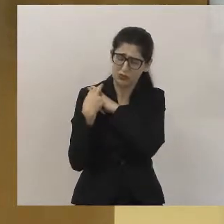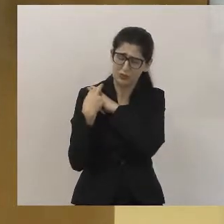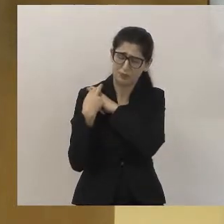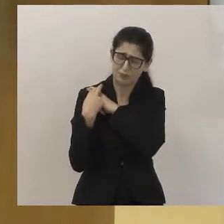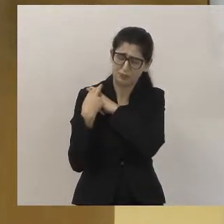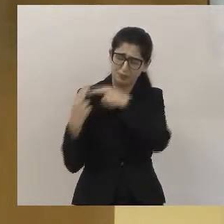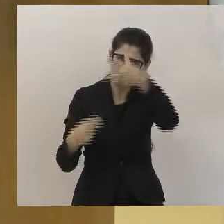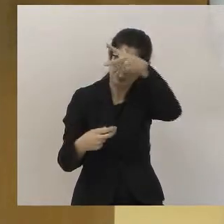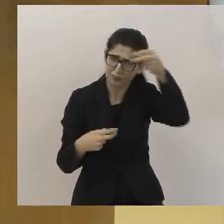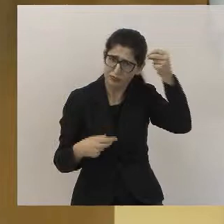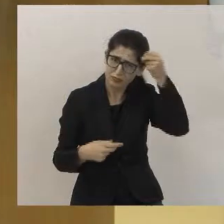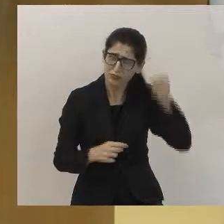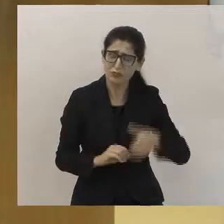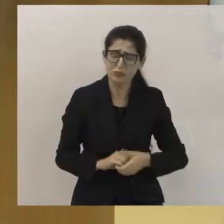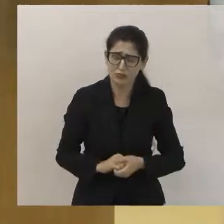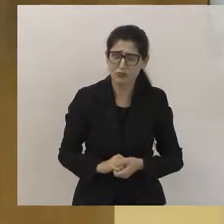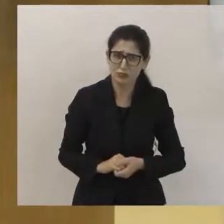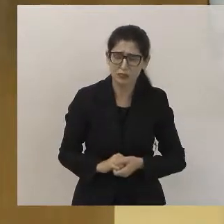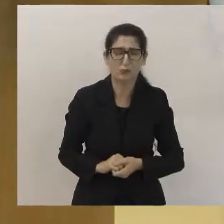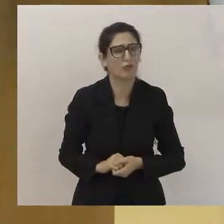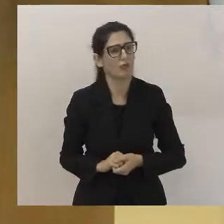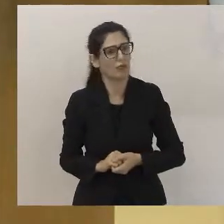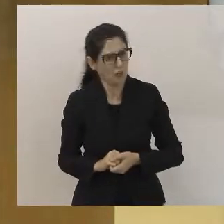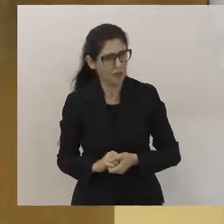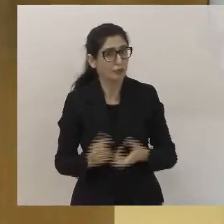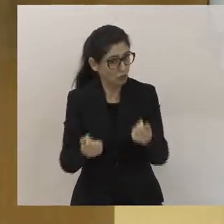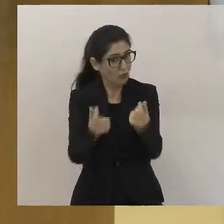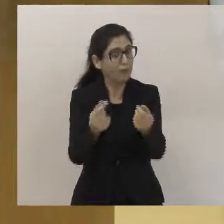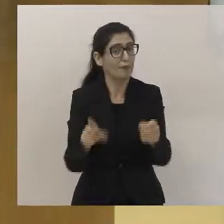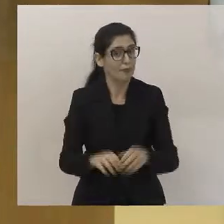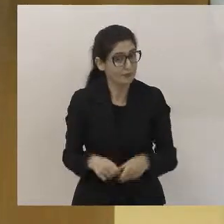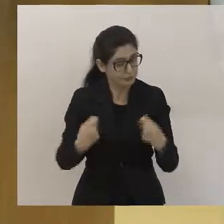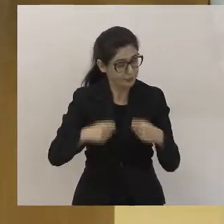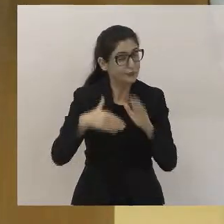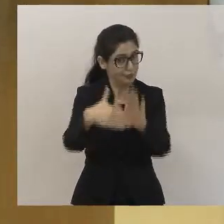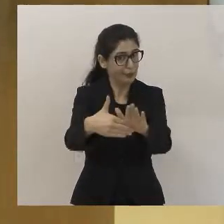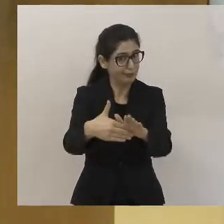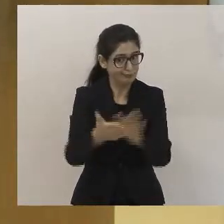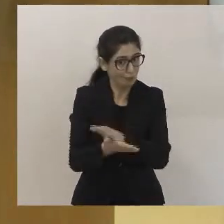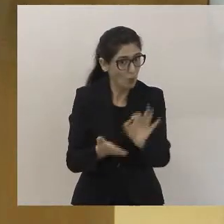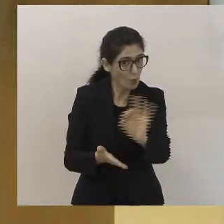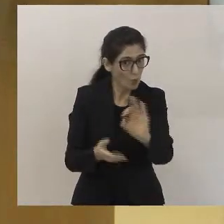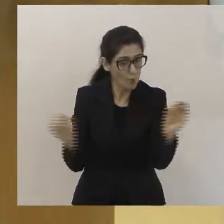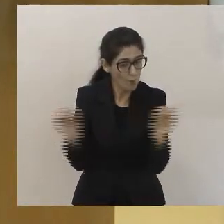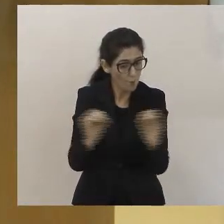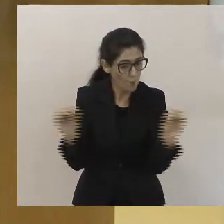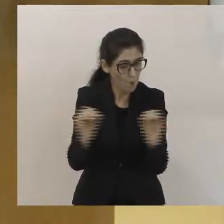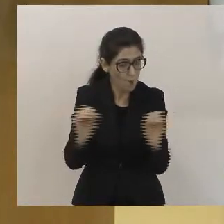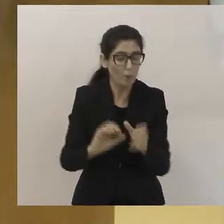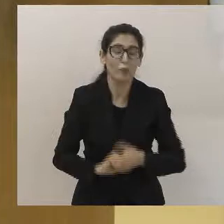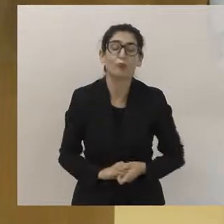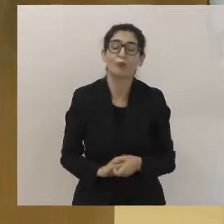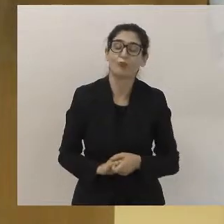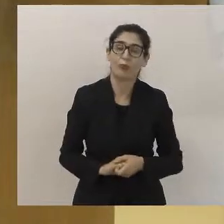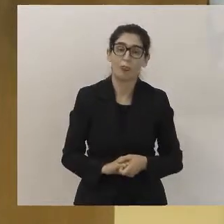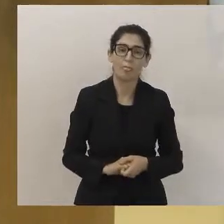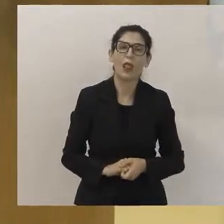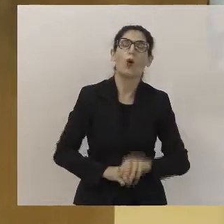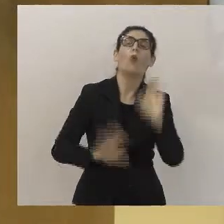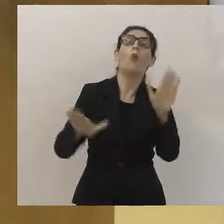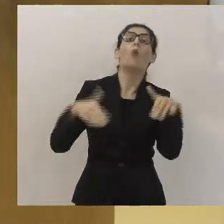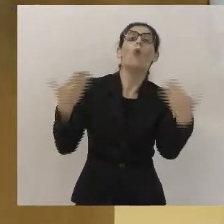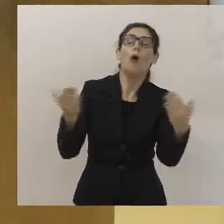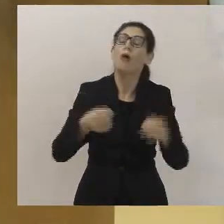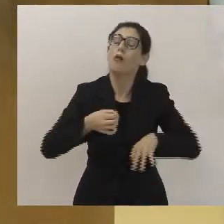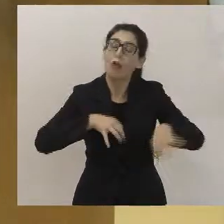outra coisa que eu quero colocar aqui o planejamento olha só o planejamento